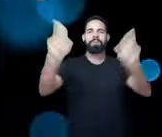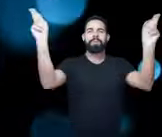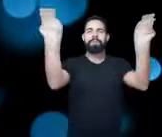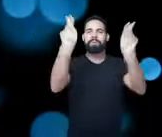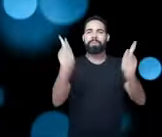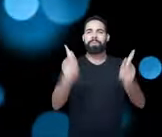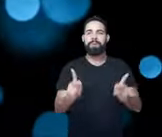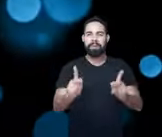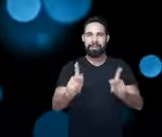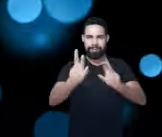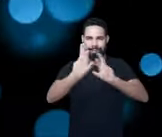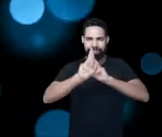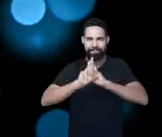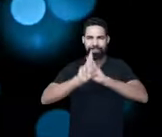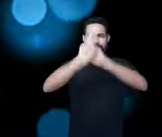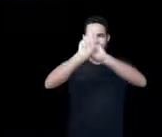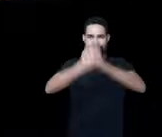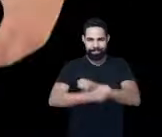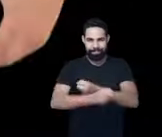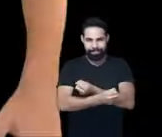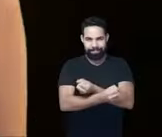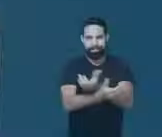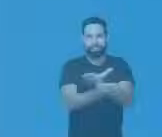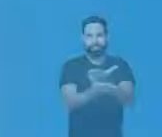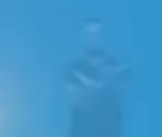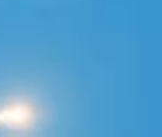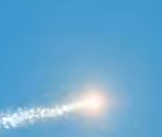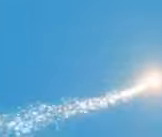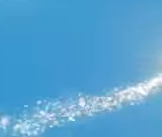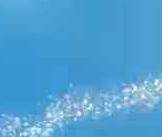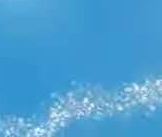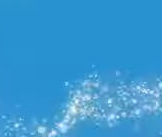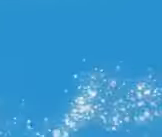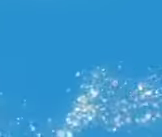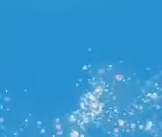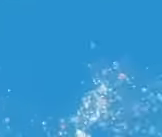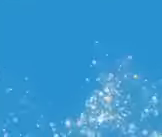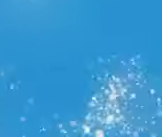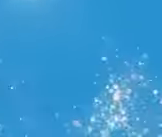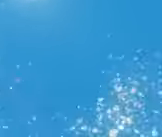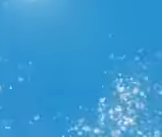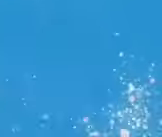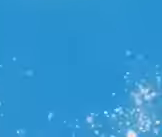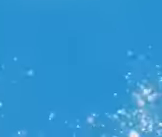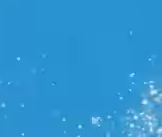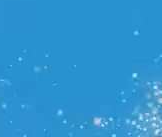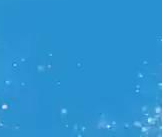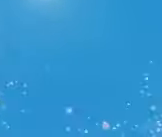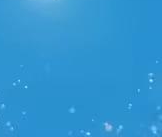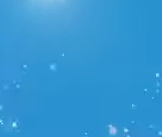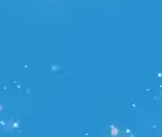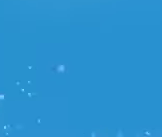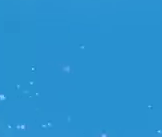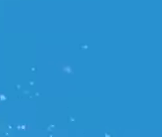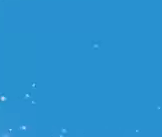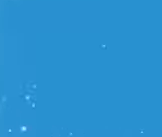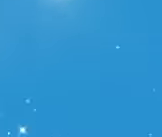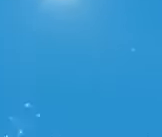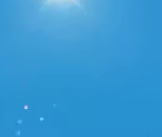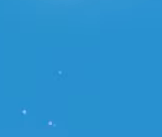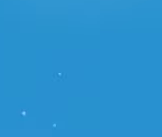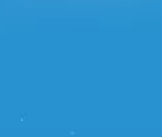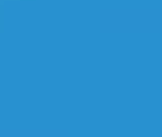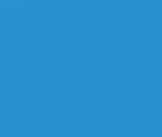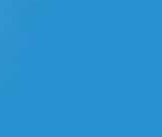esperanças para você. Cabo Net. Juntos e conectados.